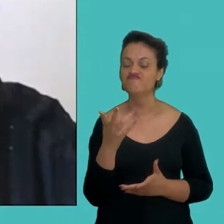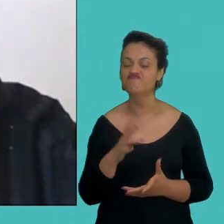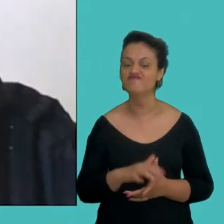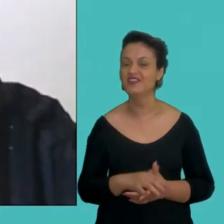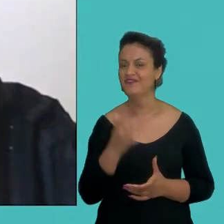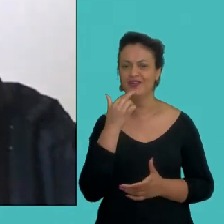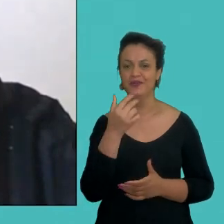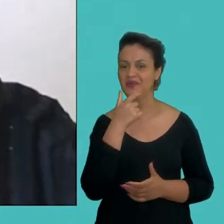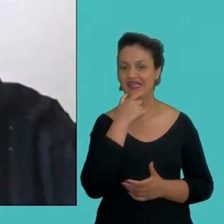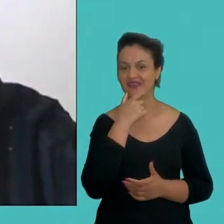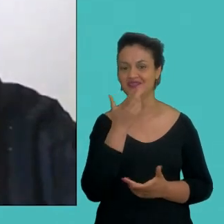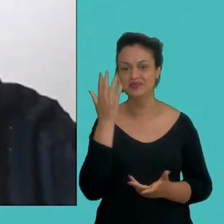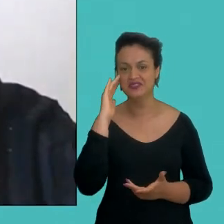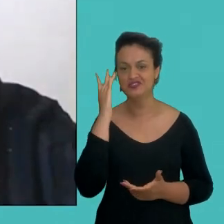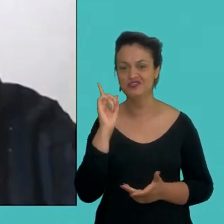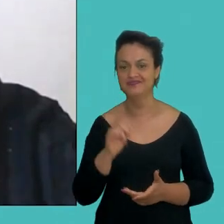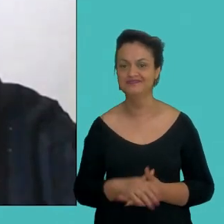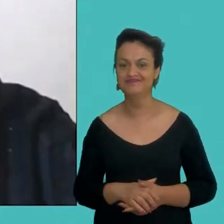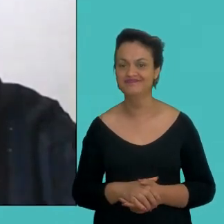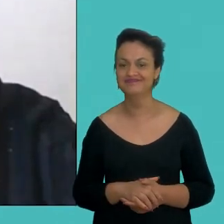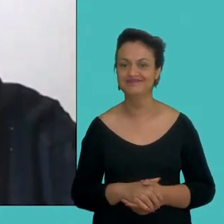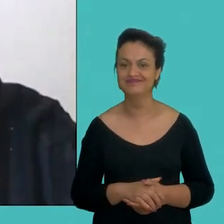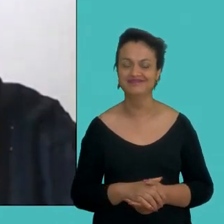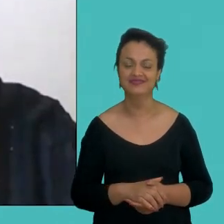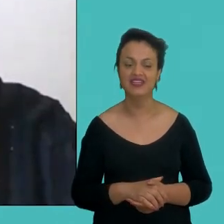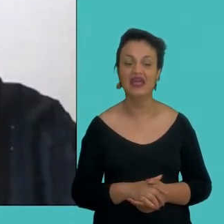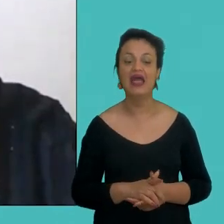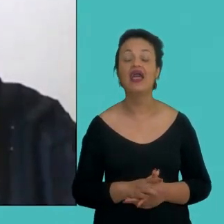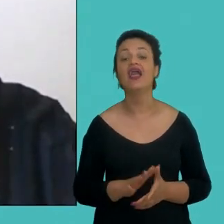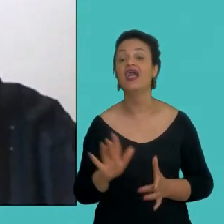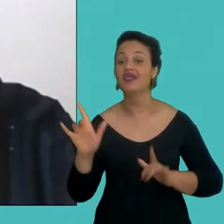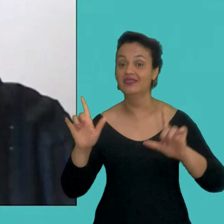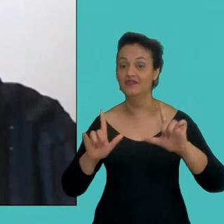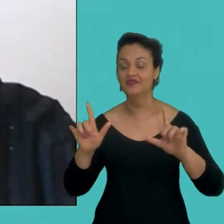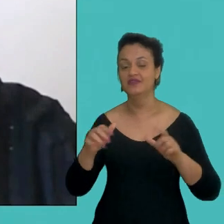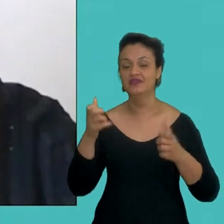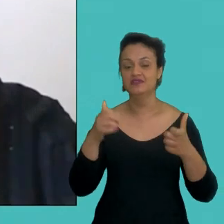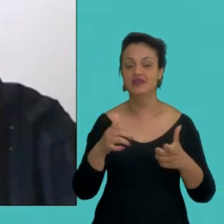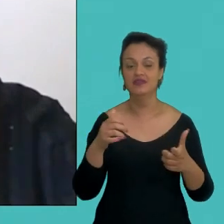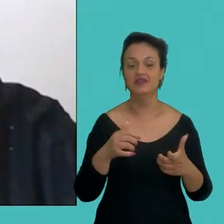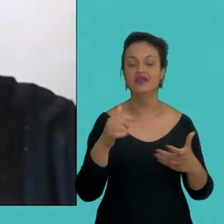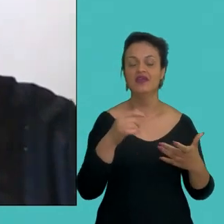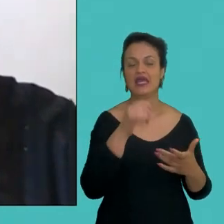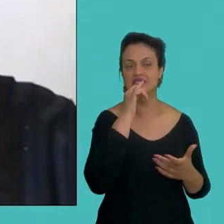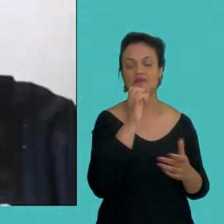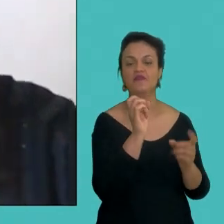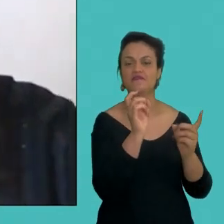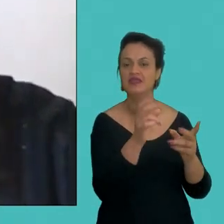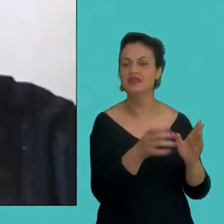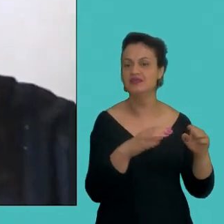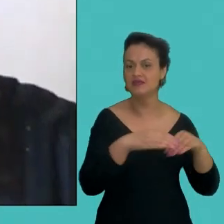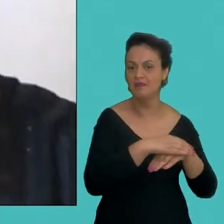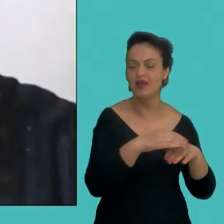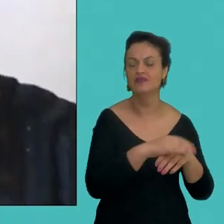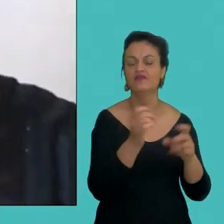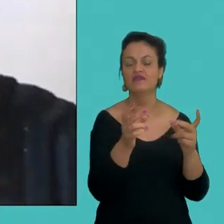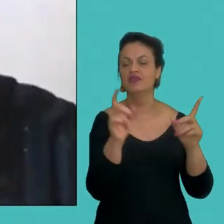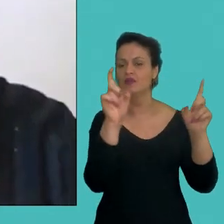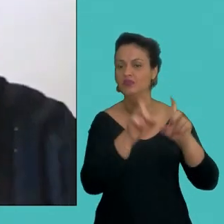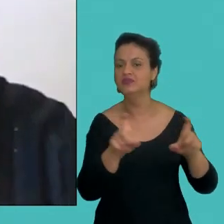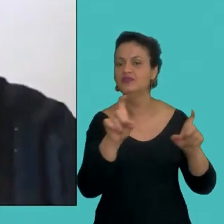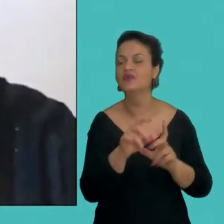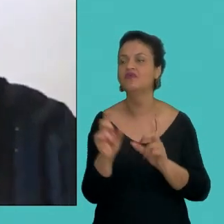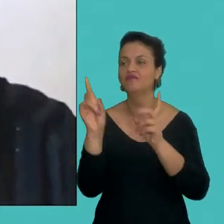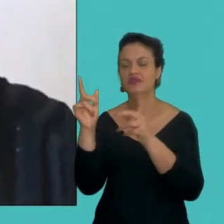mídia. Por quê? Porque o negócio de mídia tem uma grande diferença entre o negócio de vender sapato, ou vender